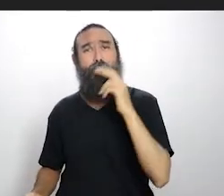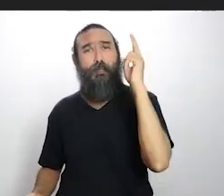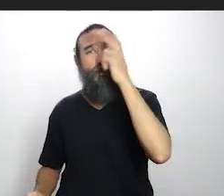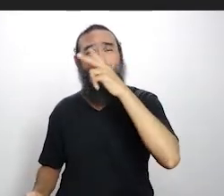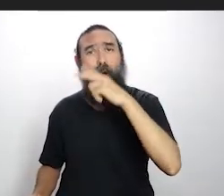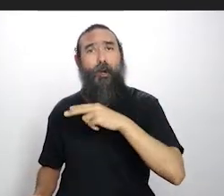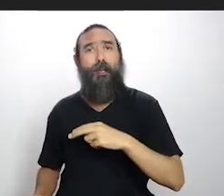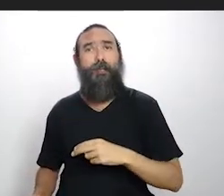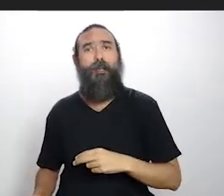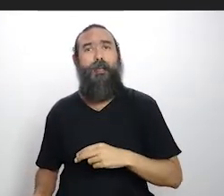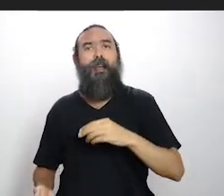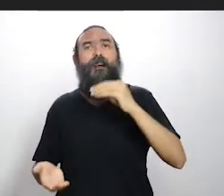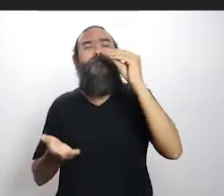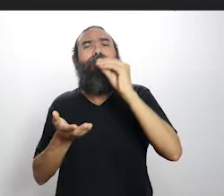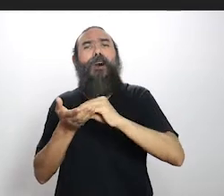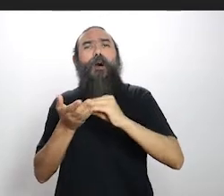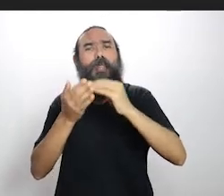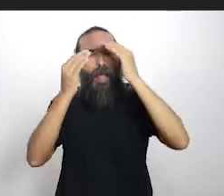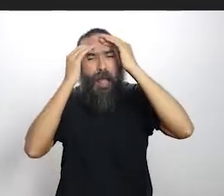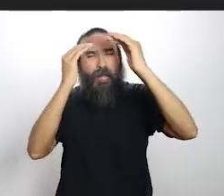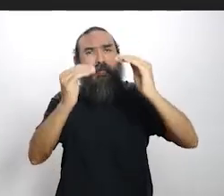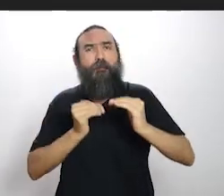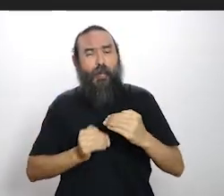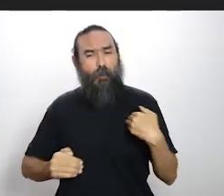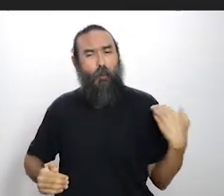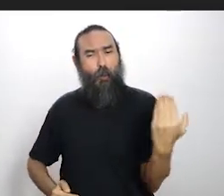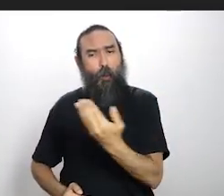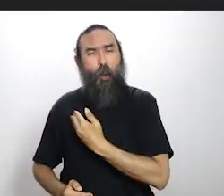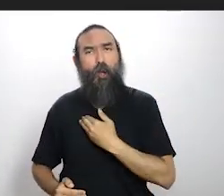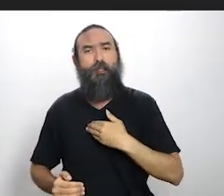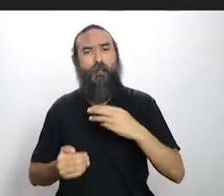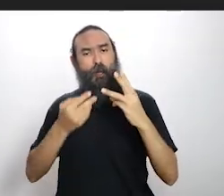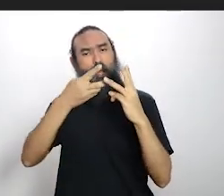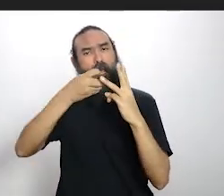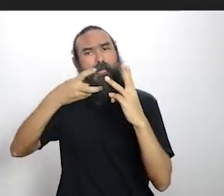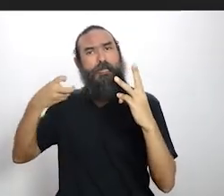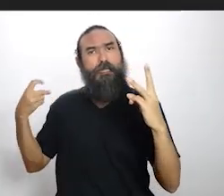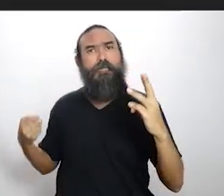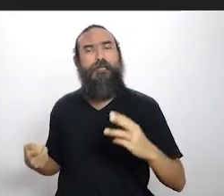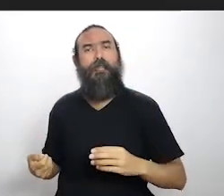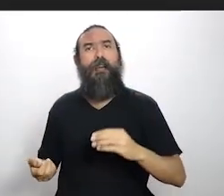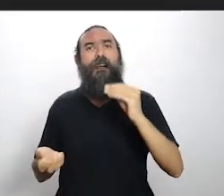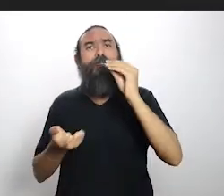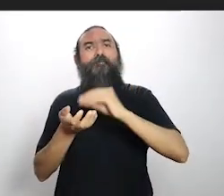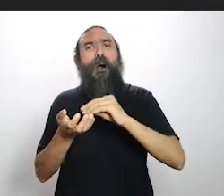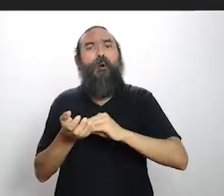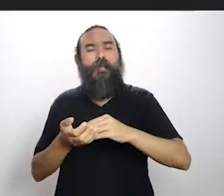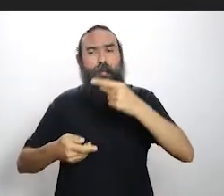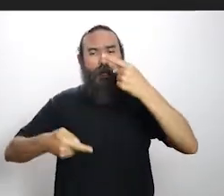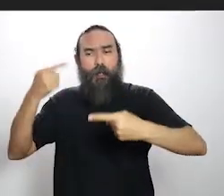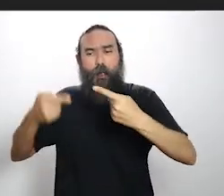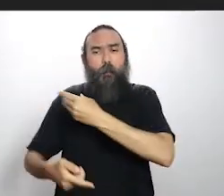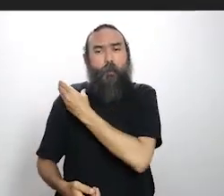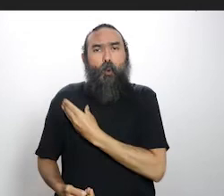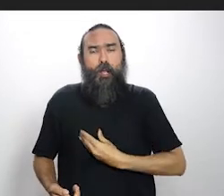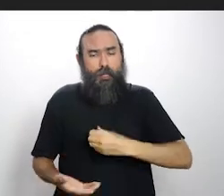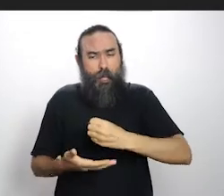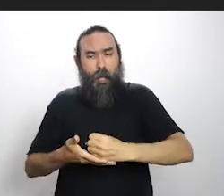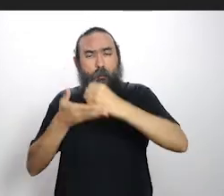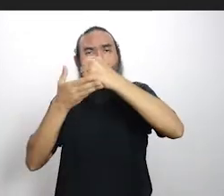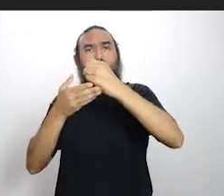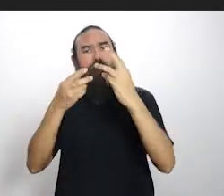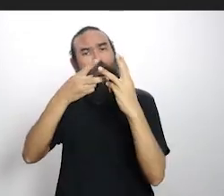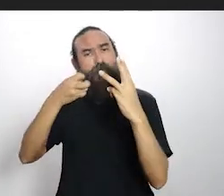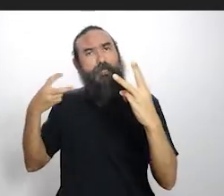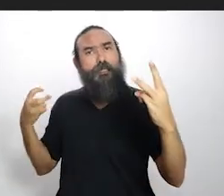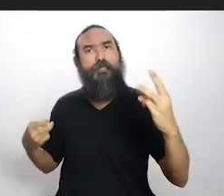povos indígenas, a elaboração política, a elaboração de lutas, a visão de mundo, o trato com a terra, a